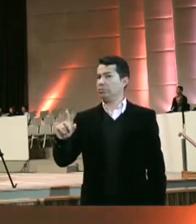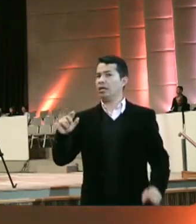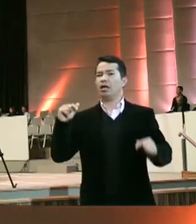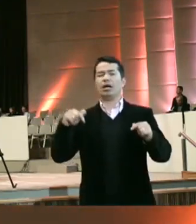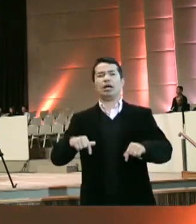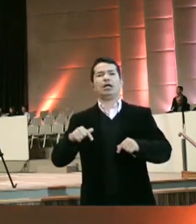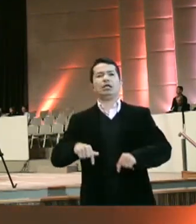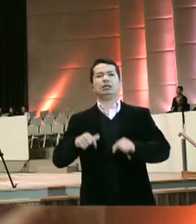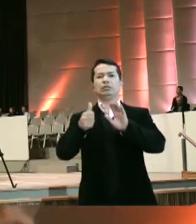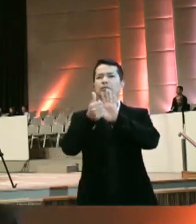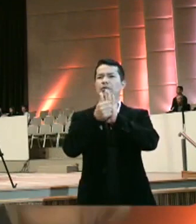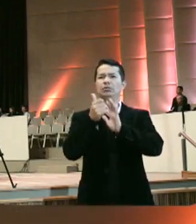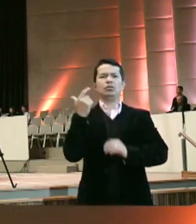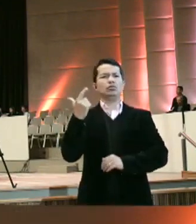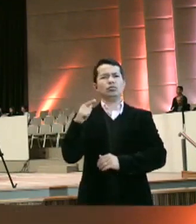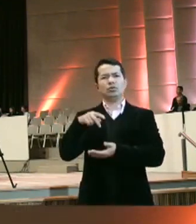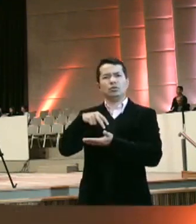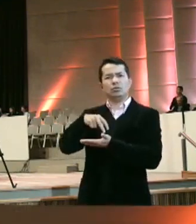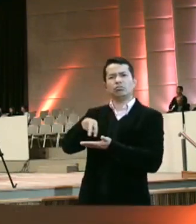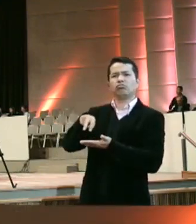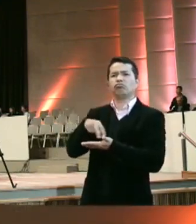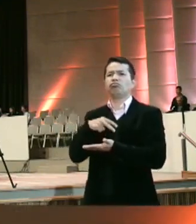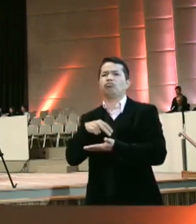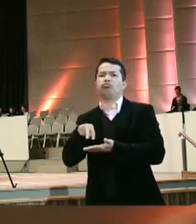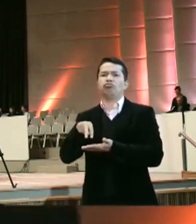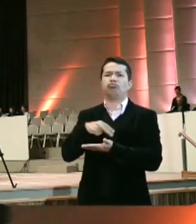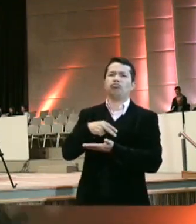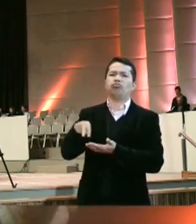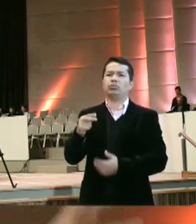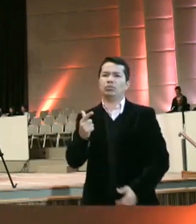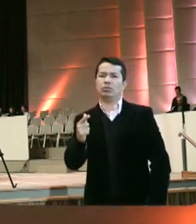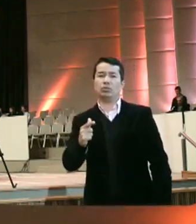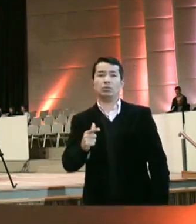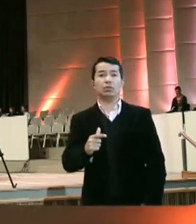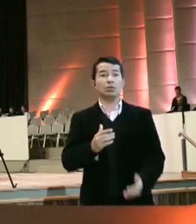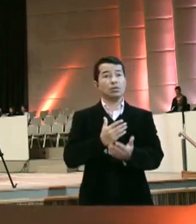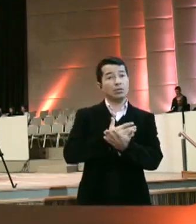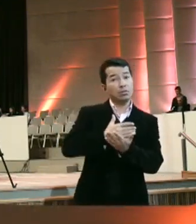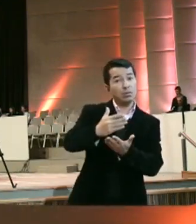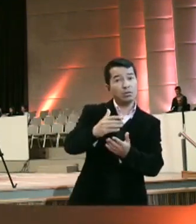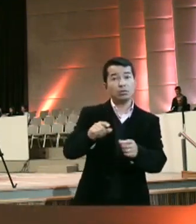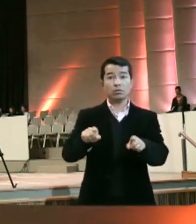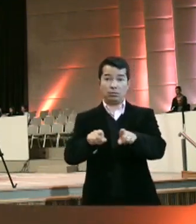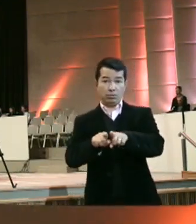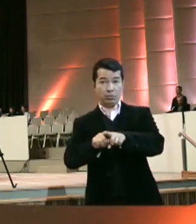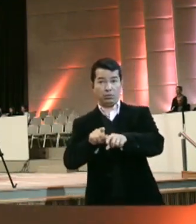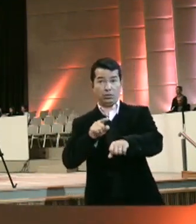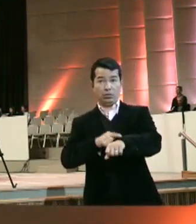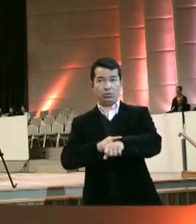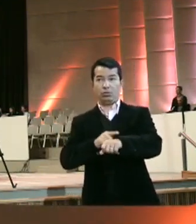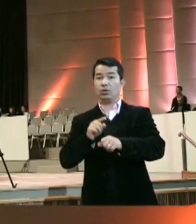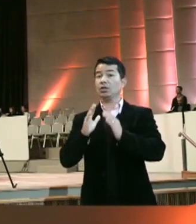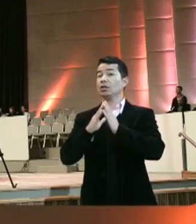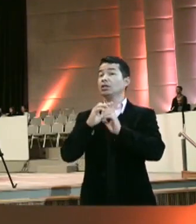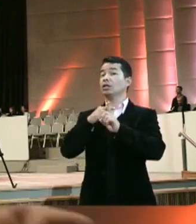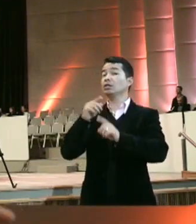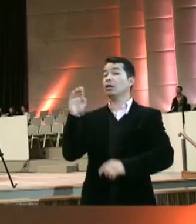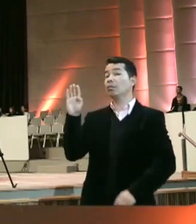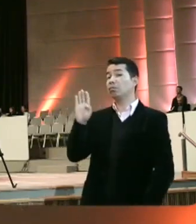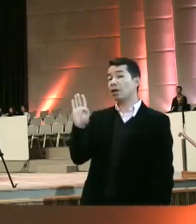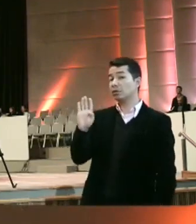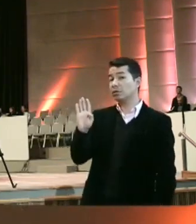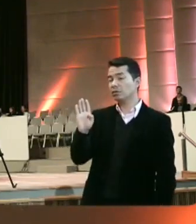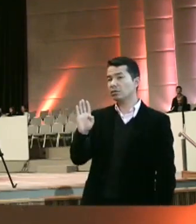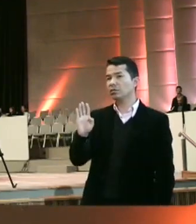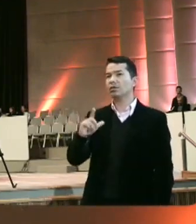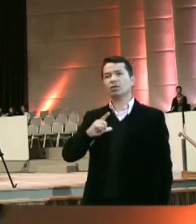igreja. E chegou um determinado momento, chegou uma moça lá E essa moça então começou, no meio do